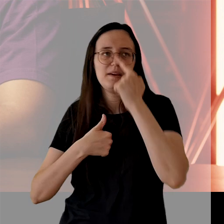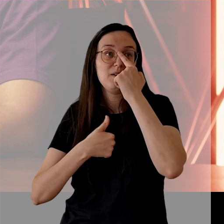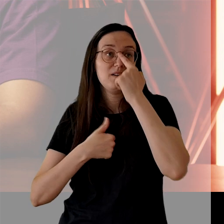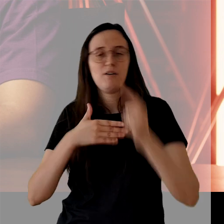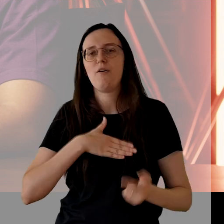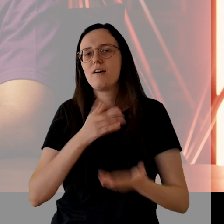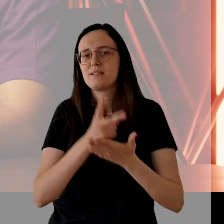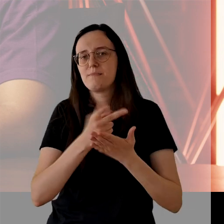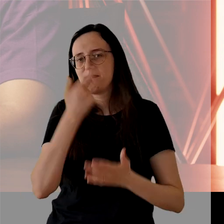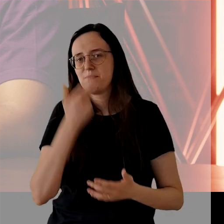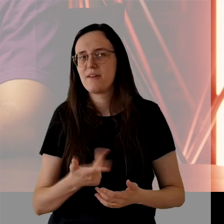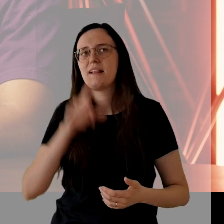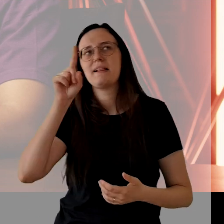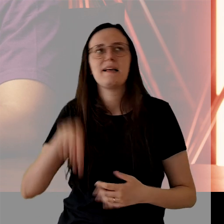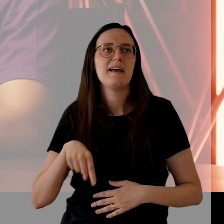muito um